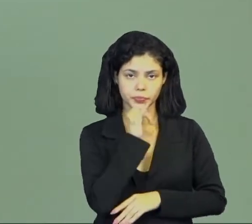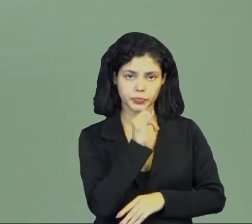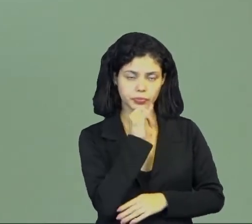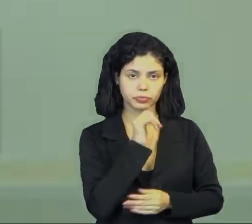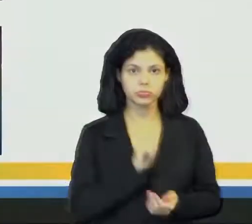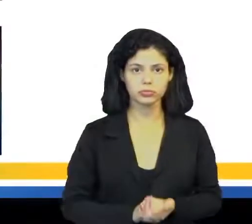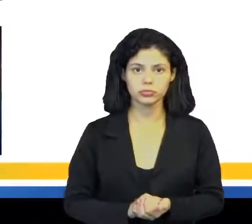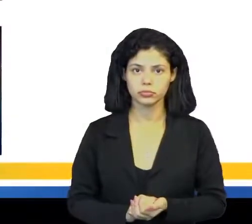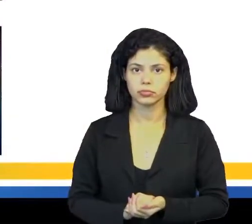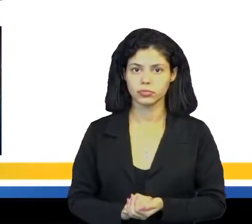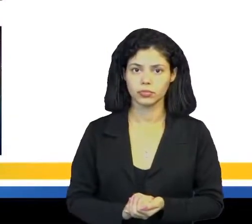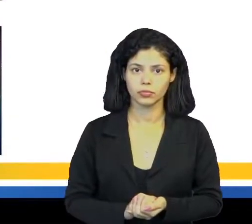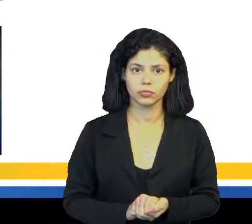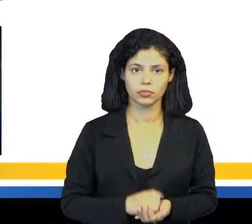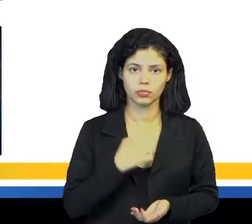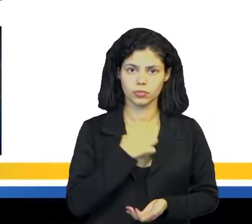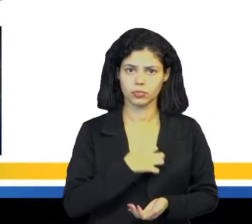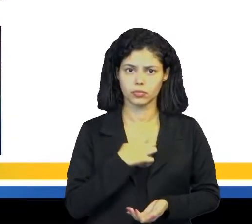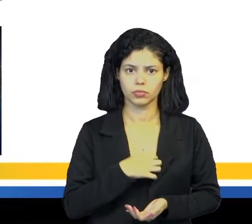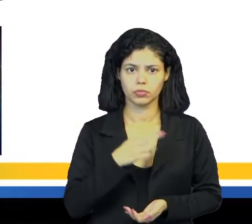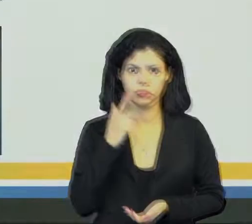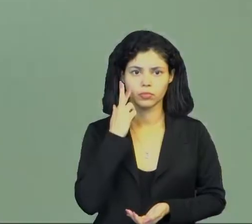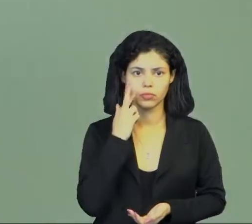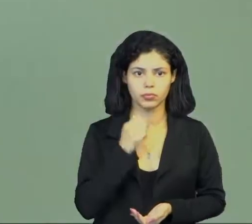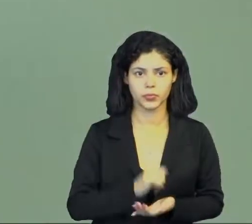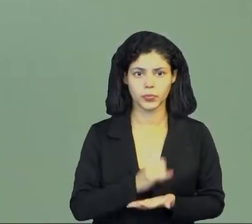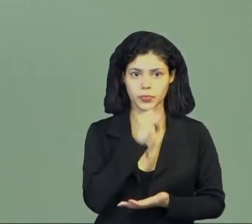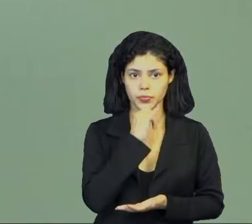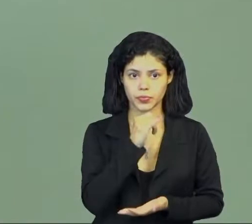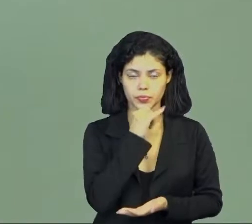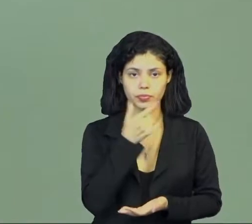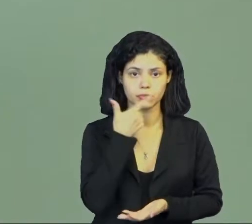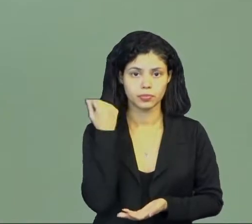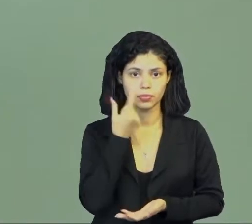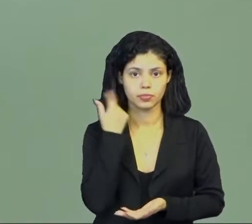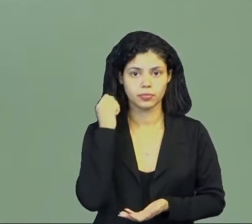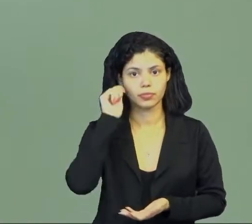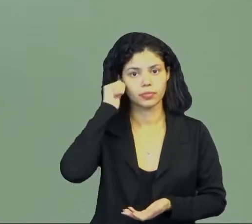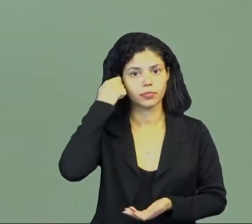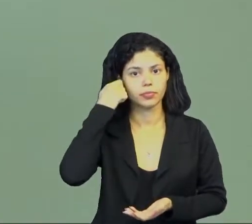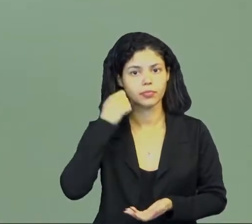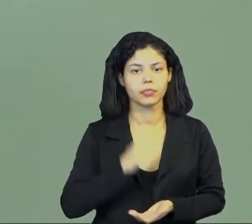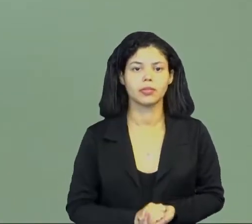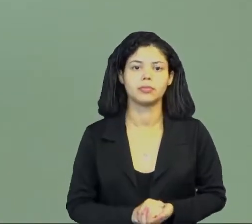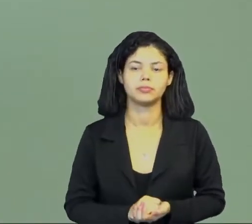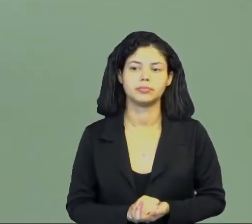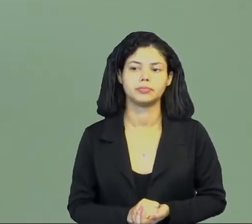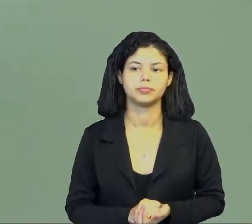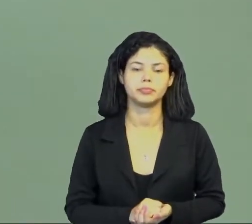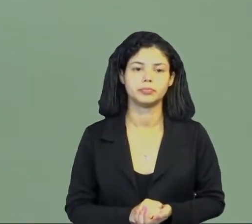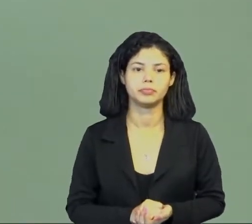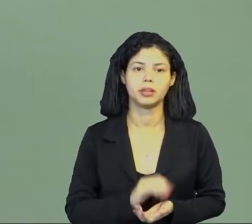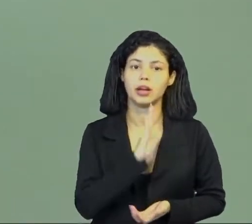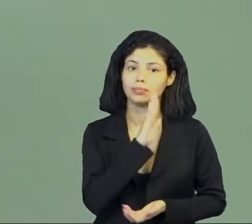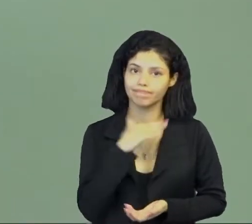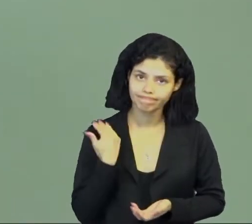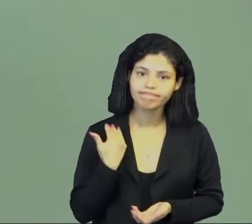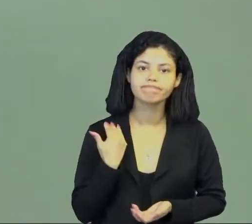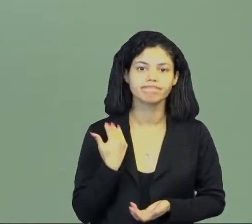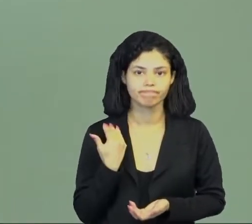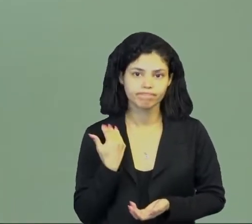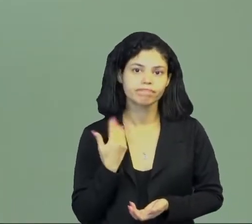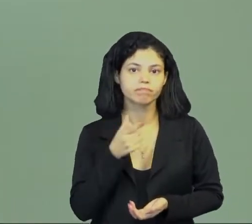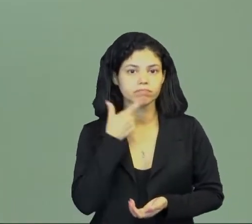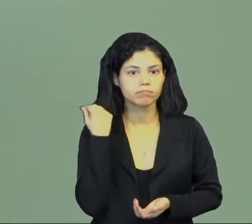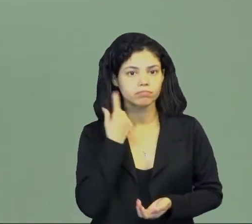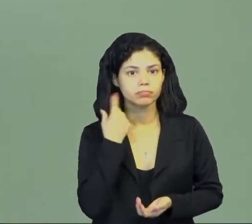exemplos de senso comum. O gato preto. Tem gente que até mata o gato